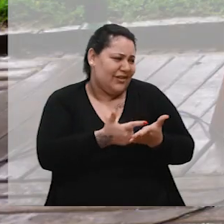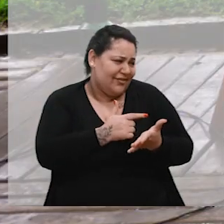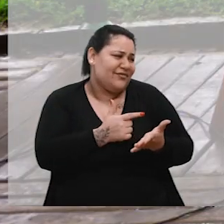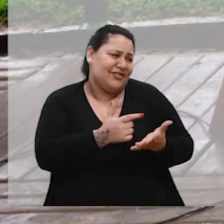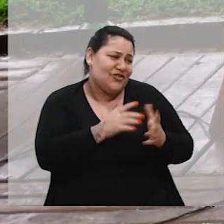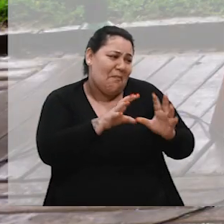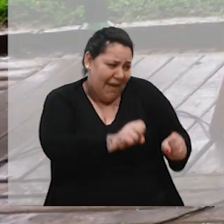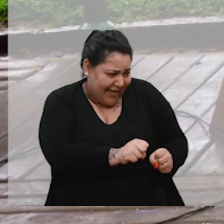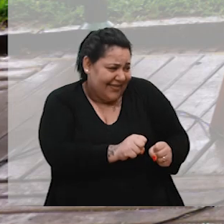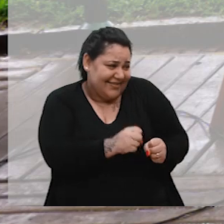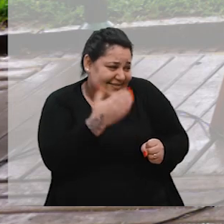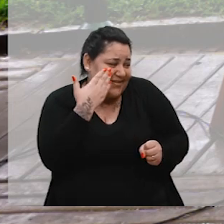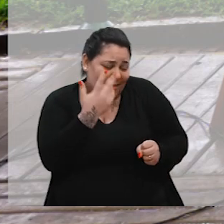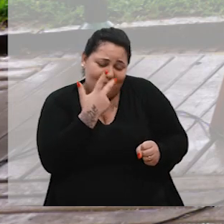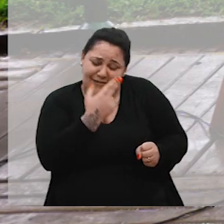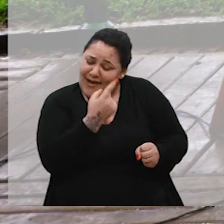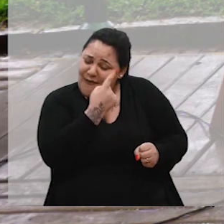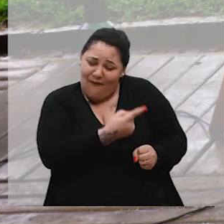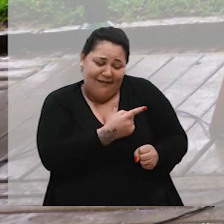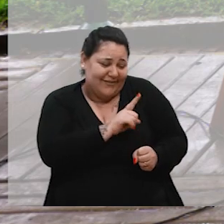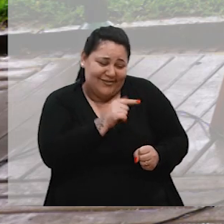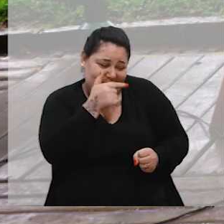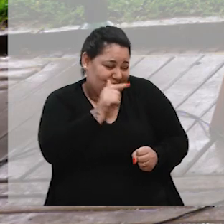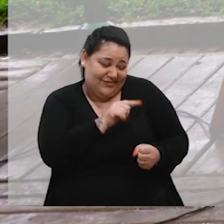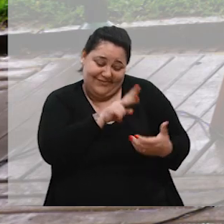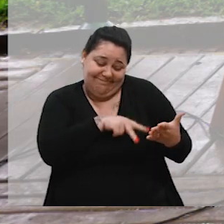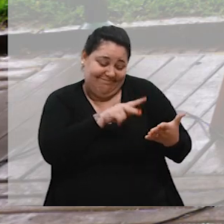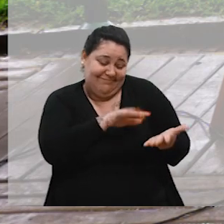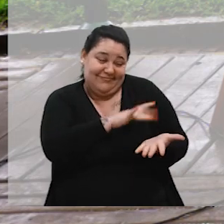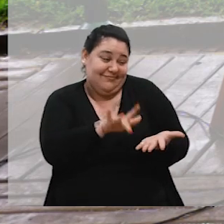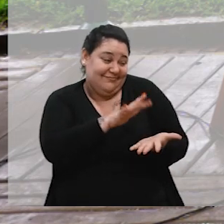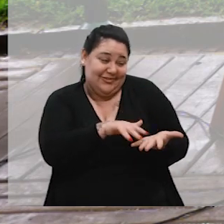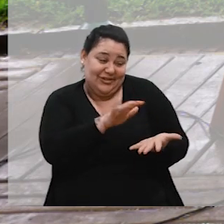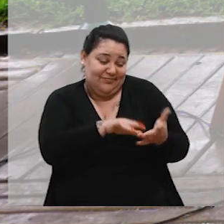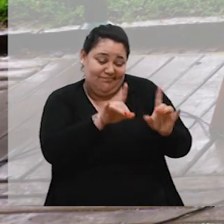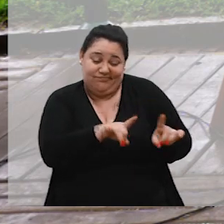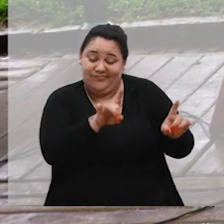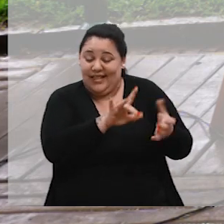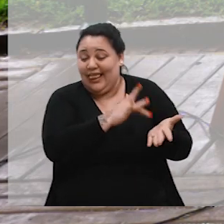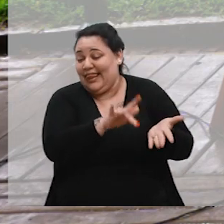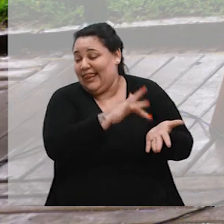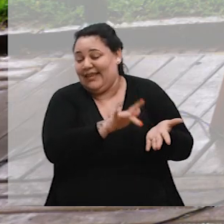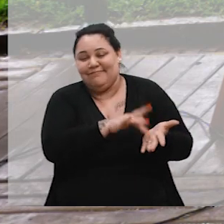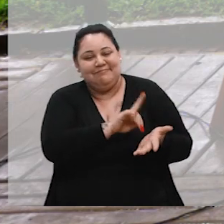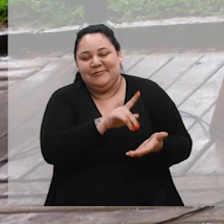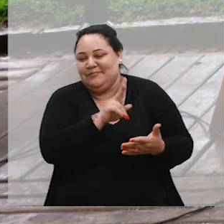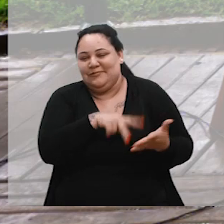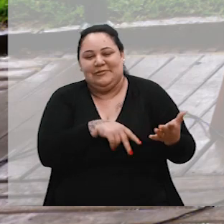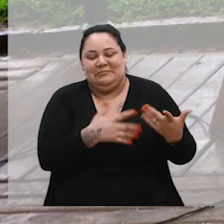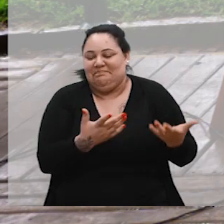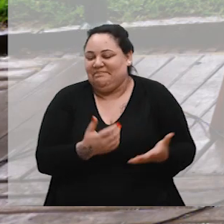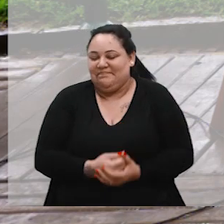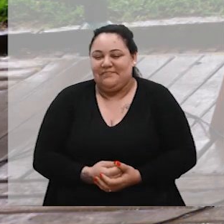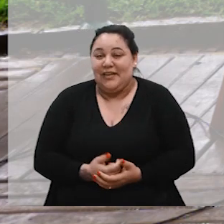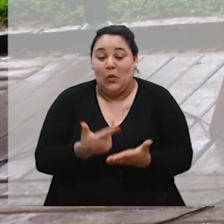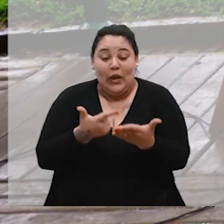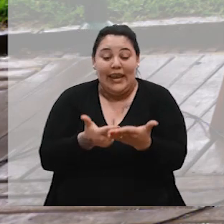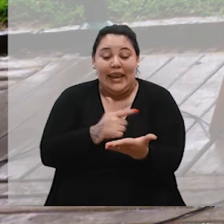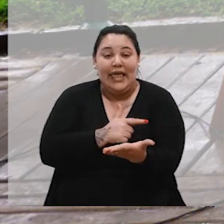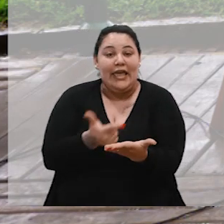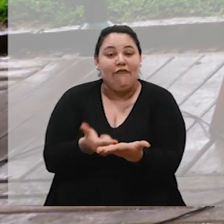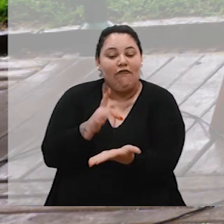assim, não consigo ler muito, né, em tablet ou algo assim, ou Kindle. O livro, ele